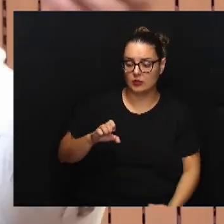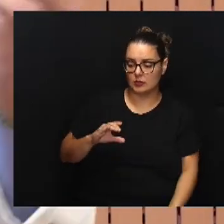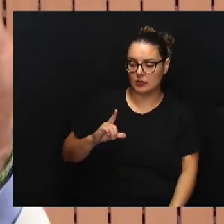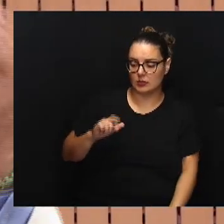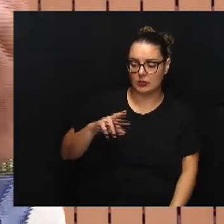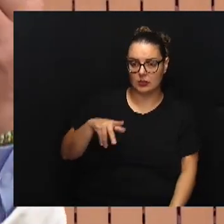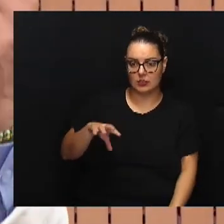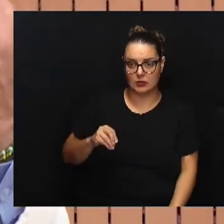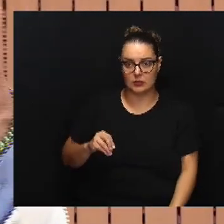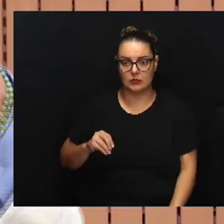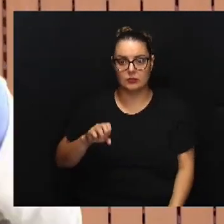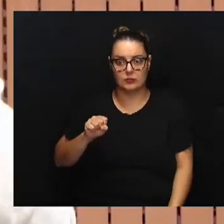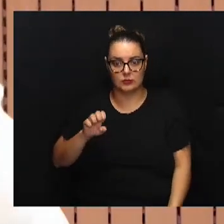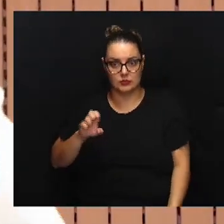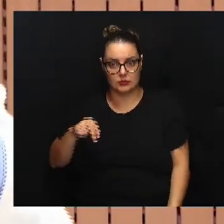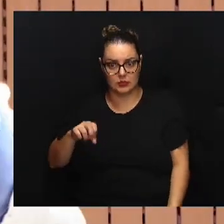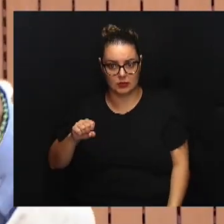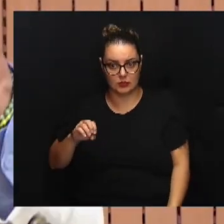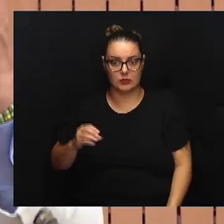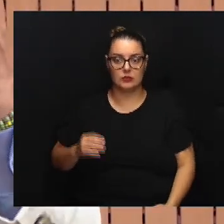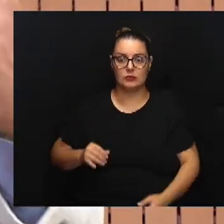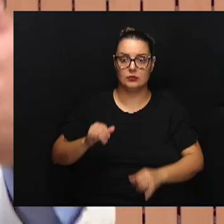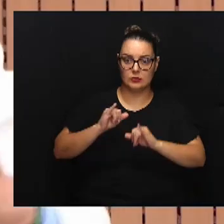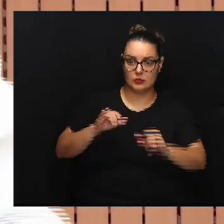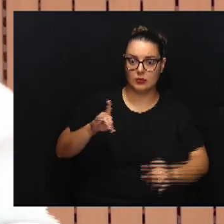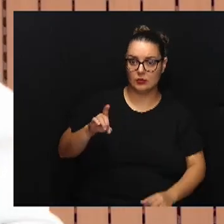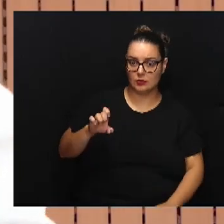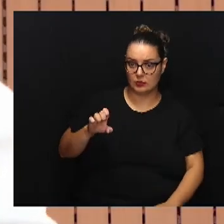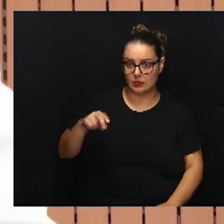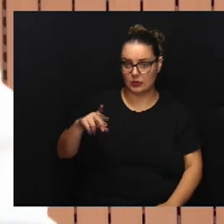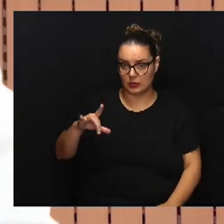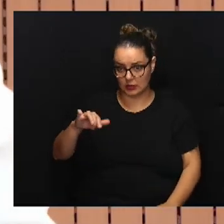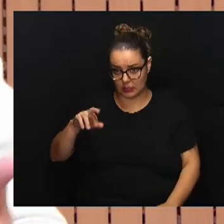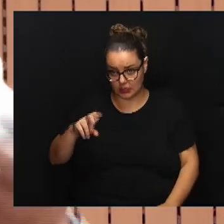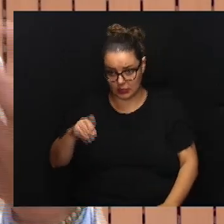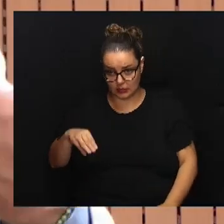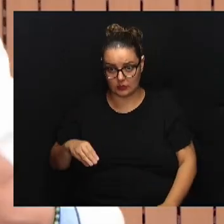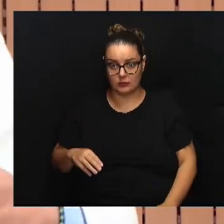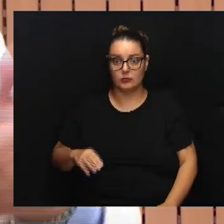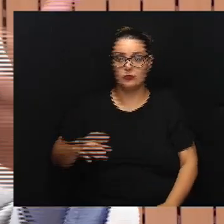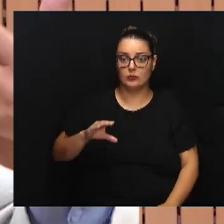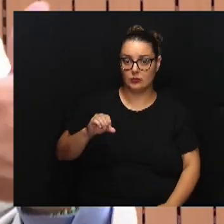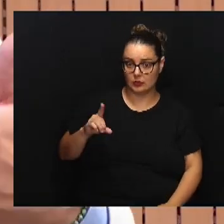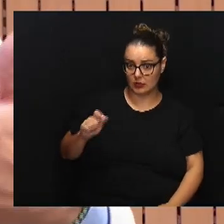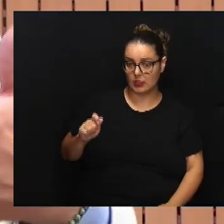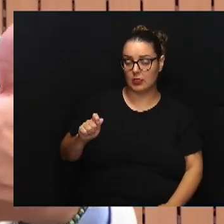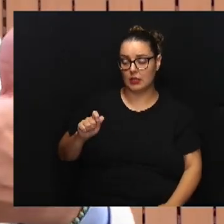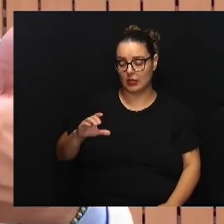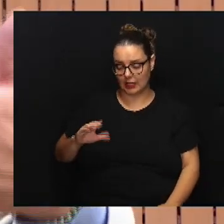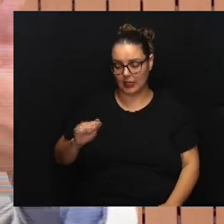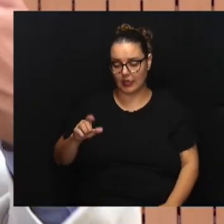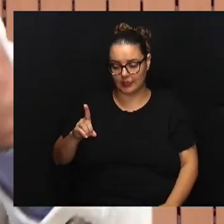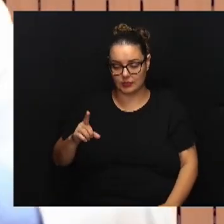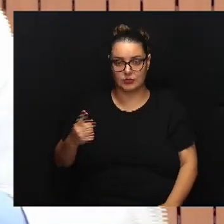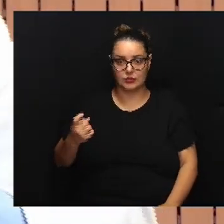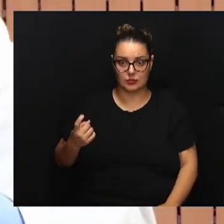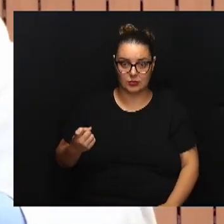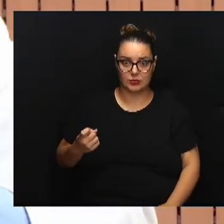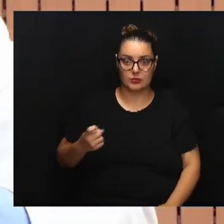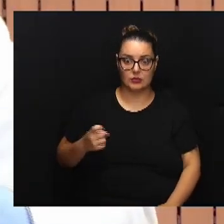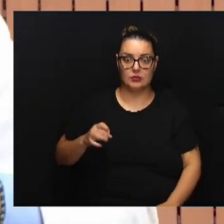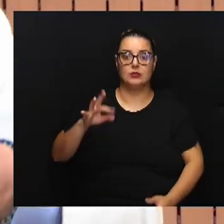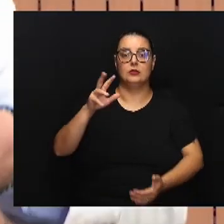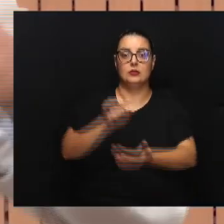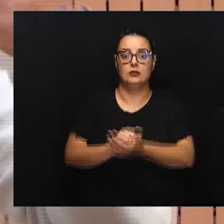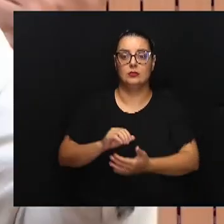né? Então, esse dado as pessoas declaram no censo, cruzando do CAD único. Então, quem está inscrito no